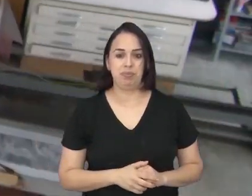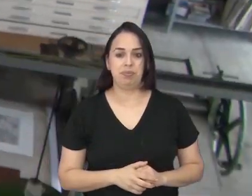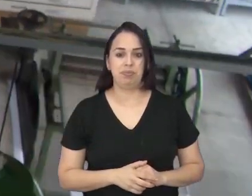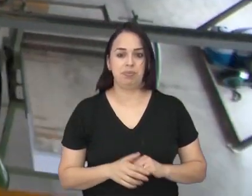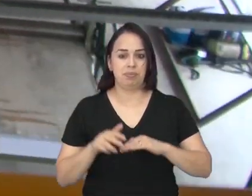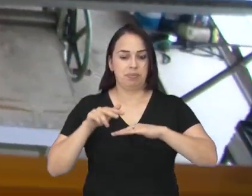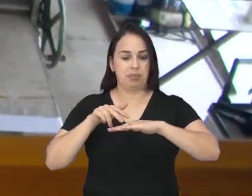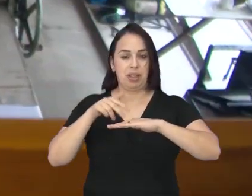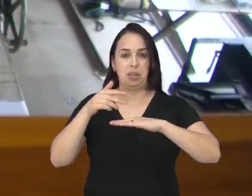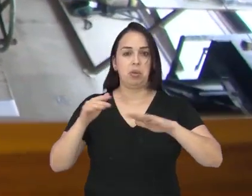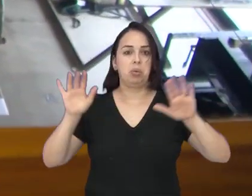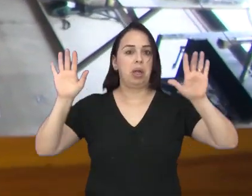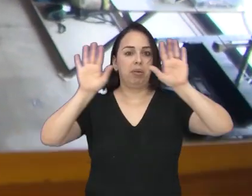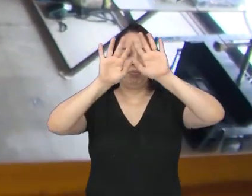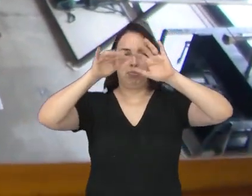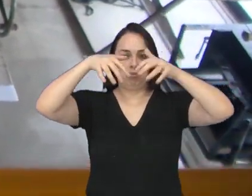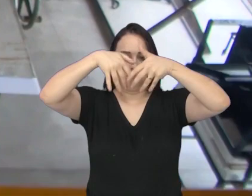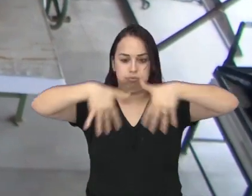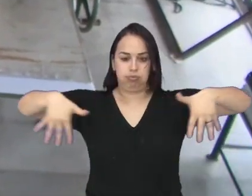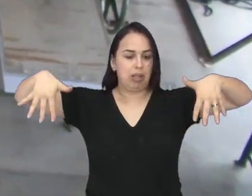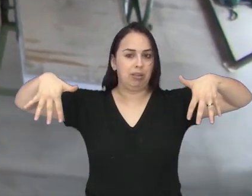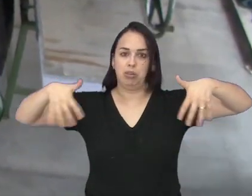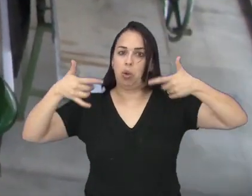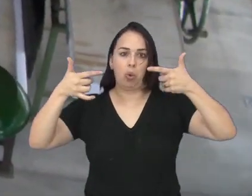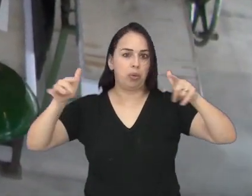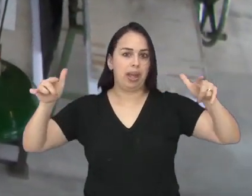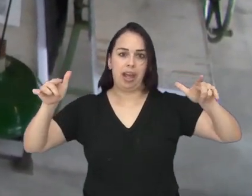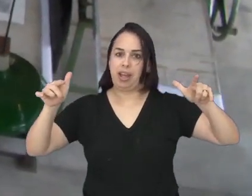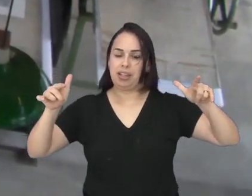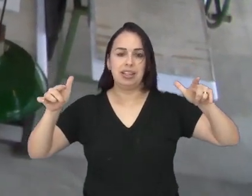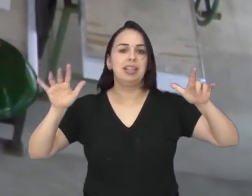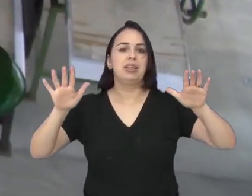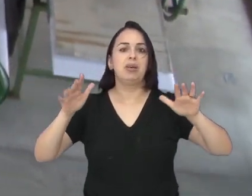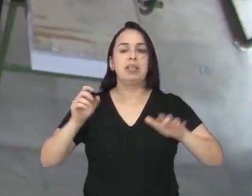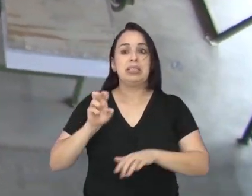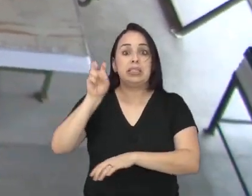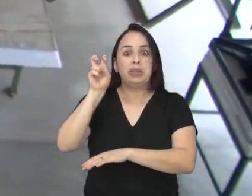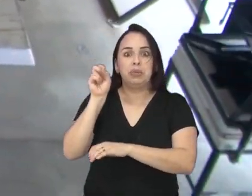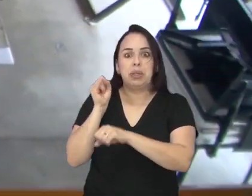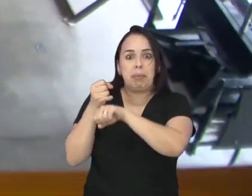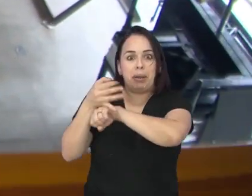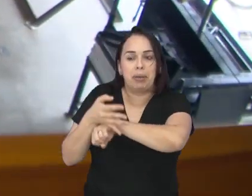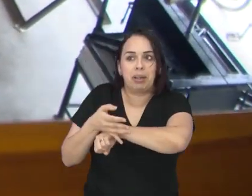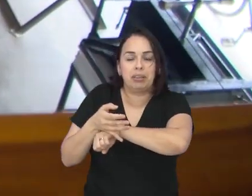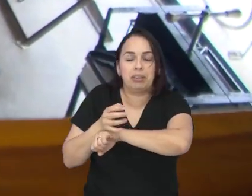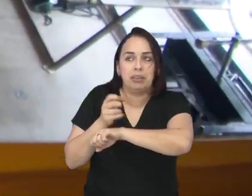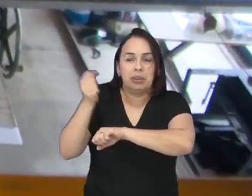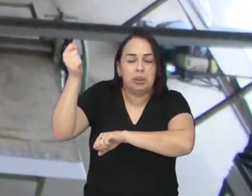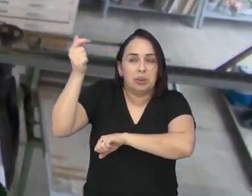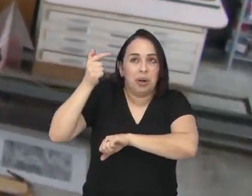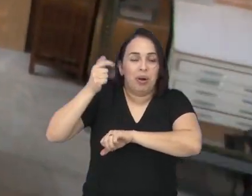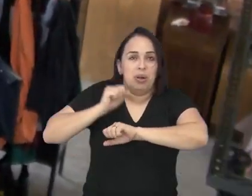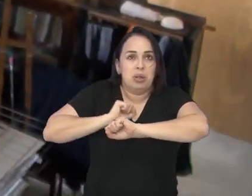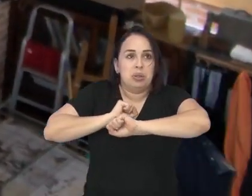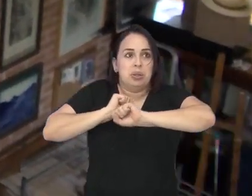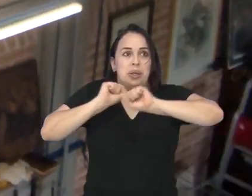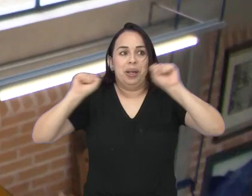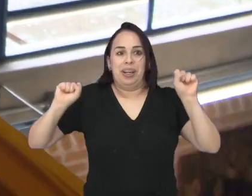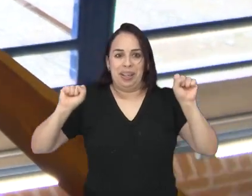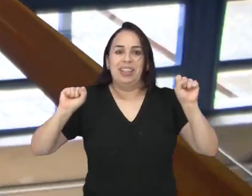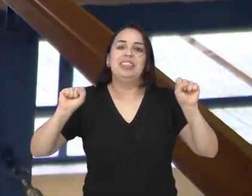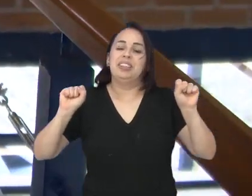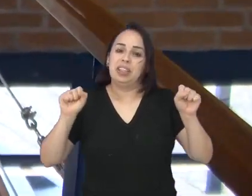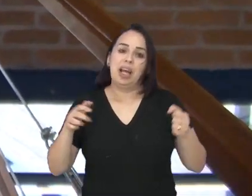nós não temos nem cortina nem janela, 5 horas da manhã está uma super claridade, a pessoa tem que acordar para trabalhar e aí... Aí é obrigado